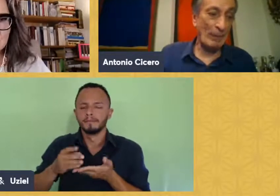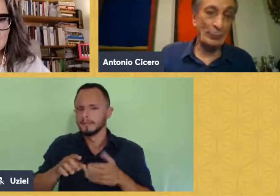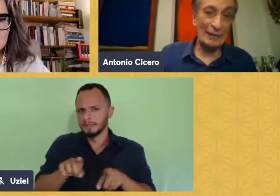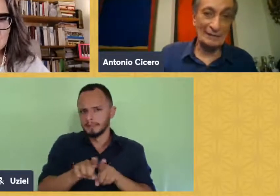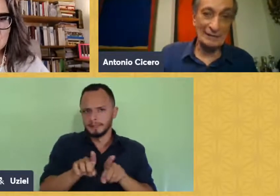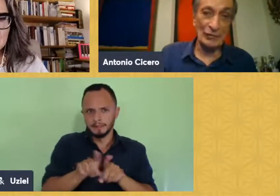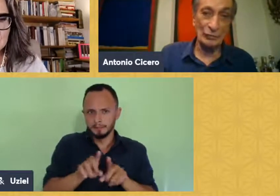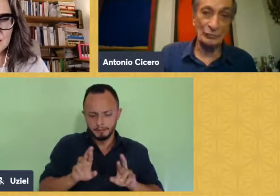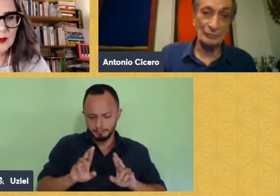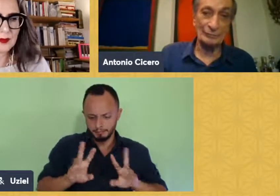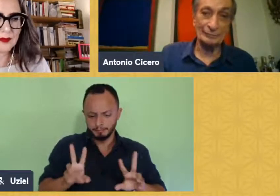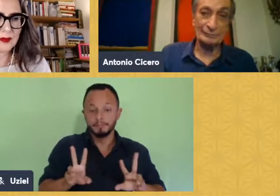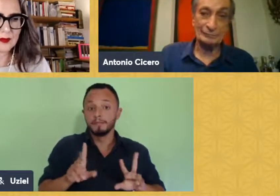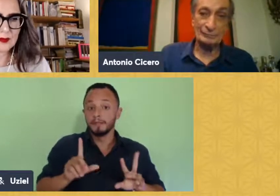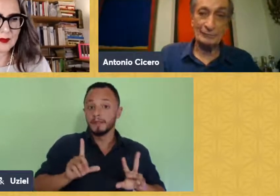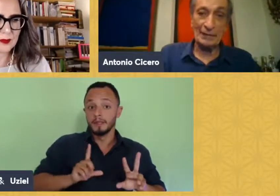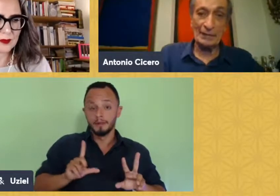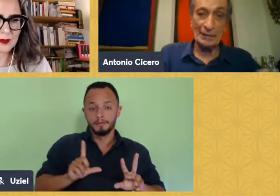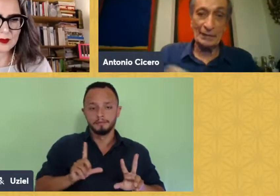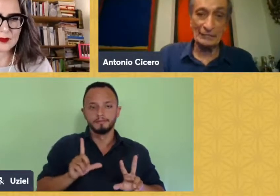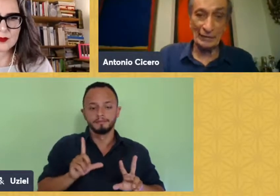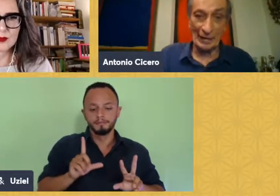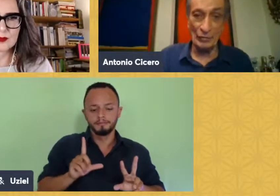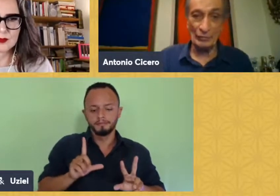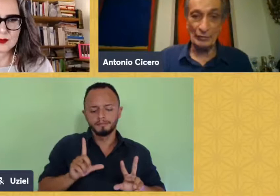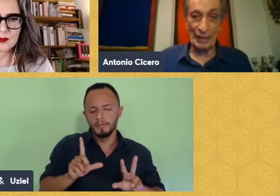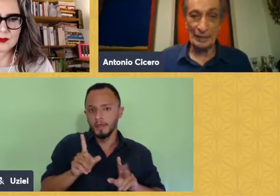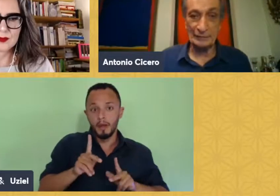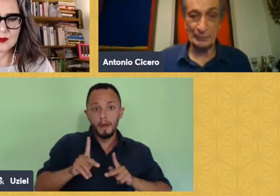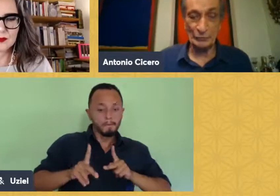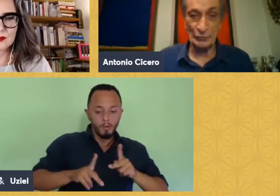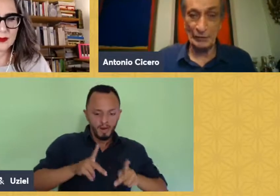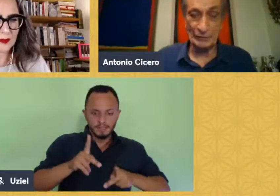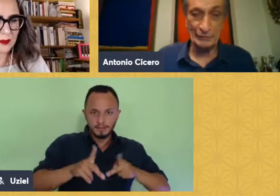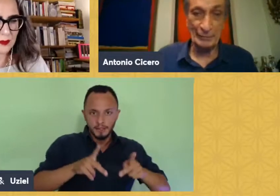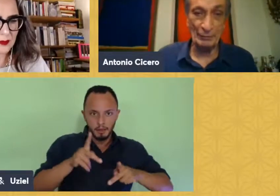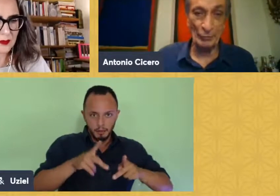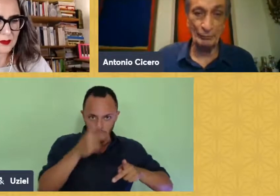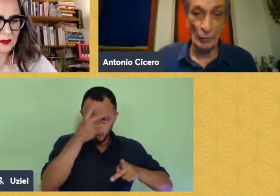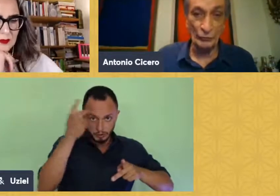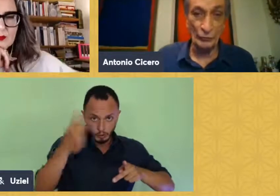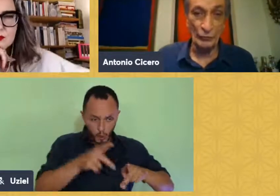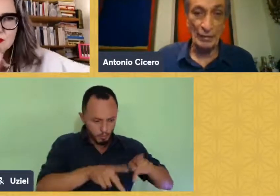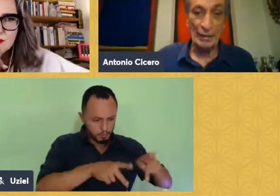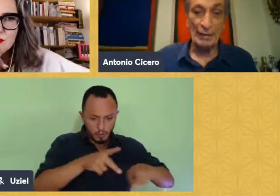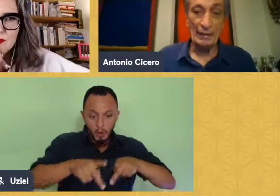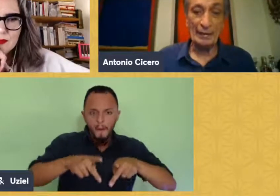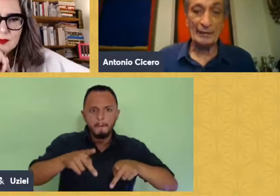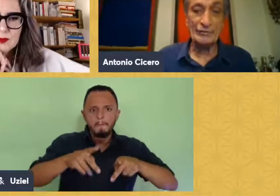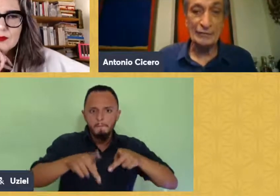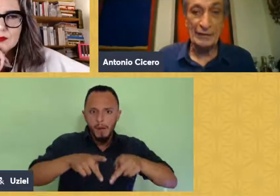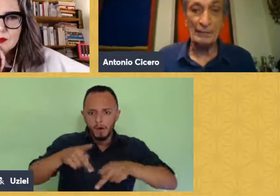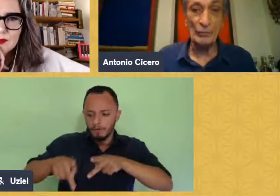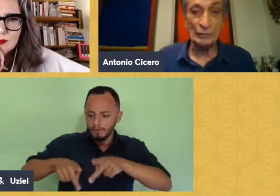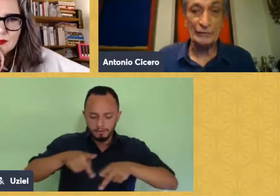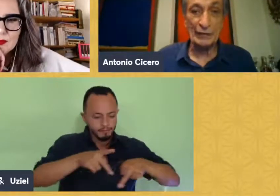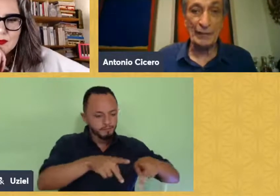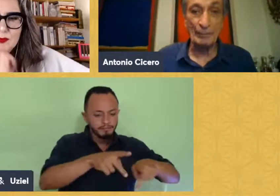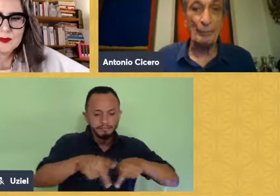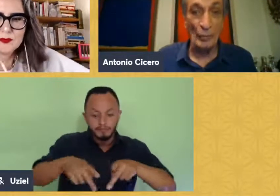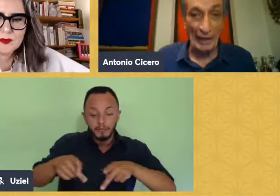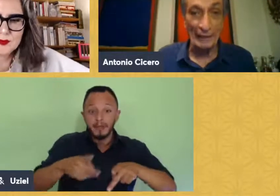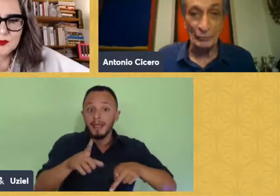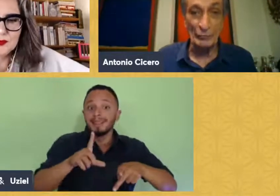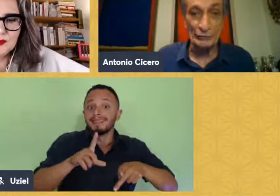a população em geral, as pessoas, o povo, tinha